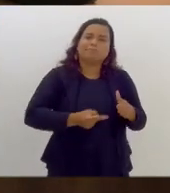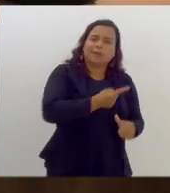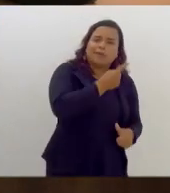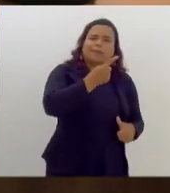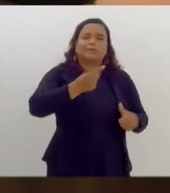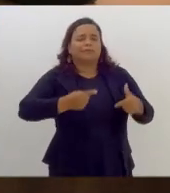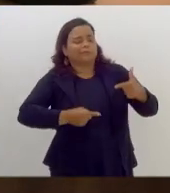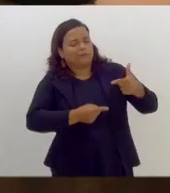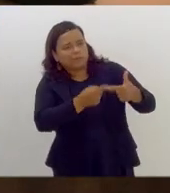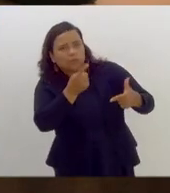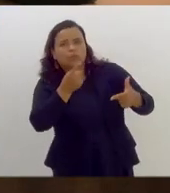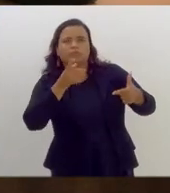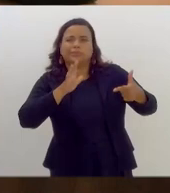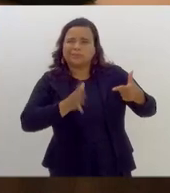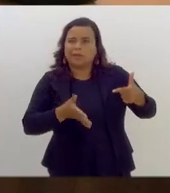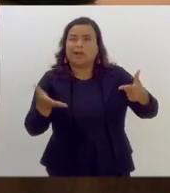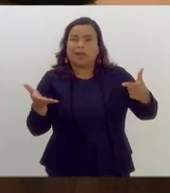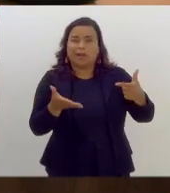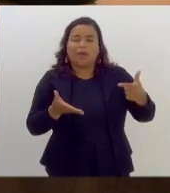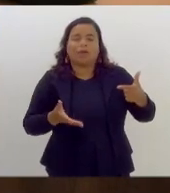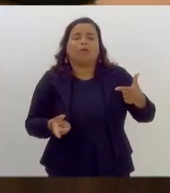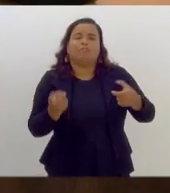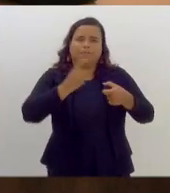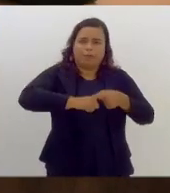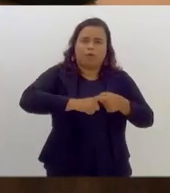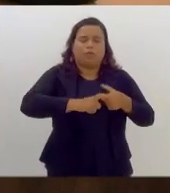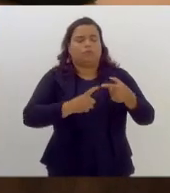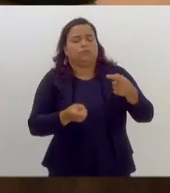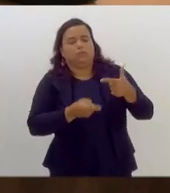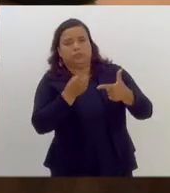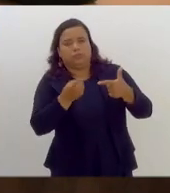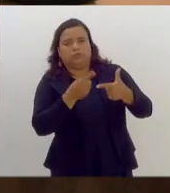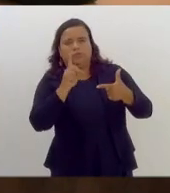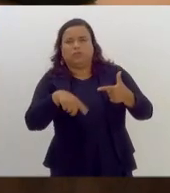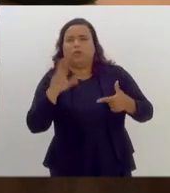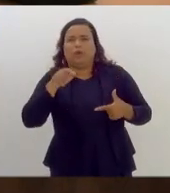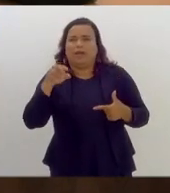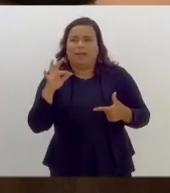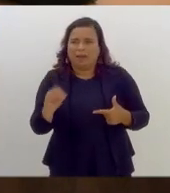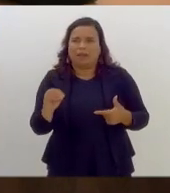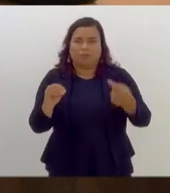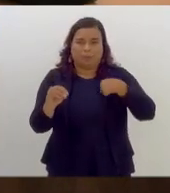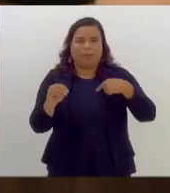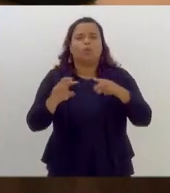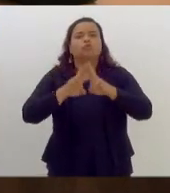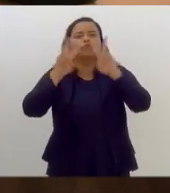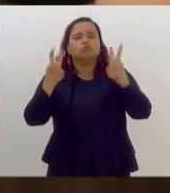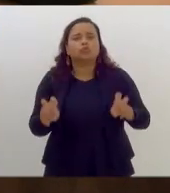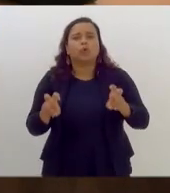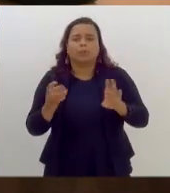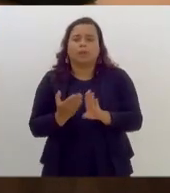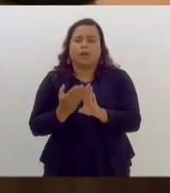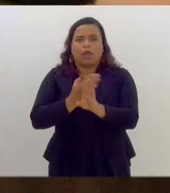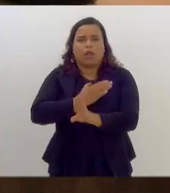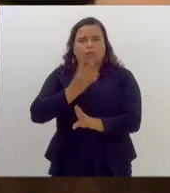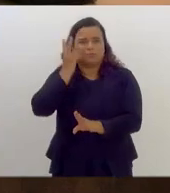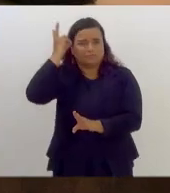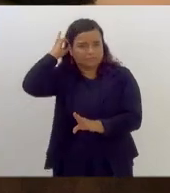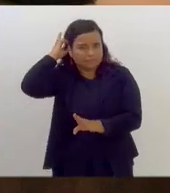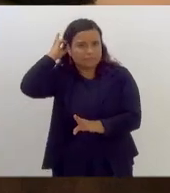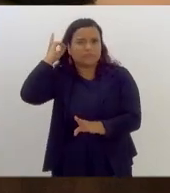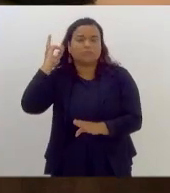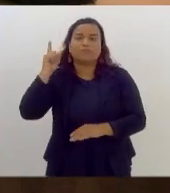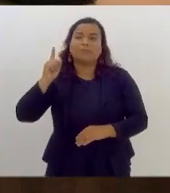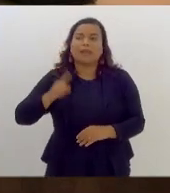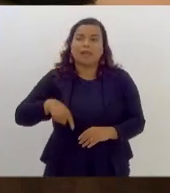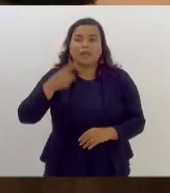segunda. Agora tem que voltar em segunda para as emendas. É do Renato Cosolini, o meu. É aquele sobre os pré-vestibulares. Queria pedir a Vossa Excelência que ele fosse